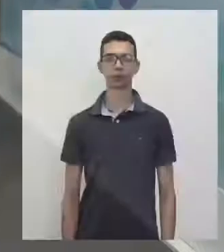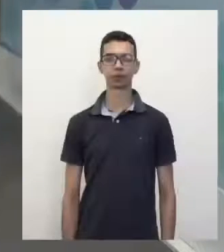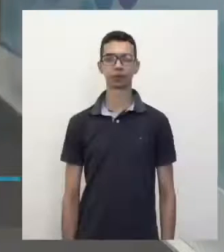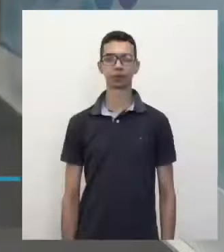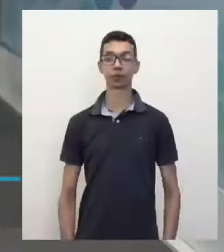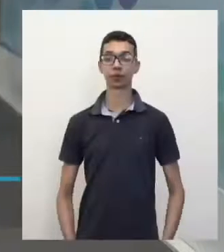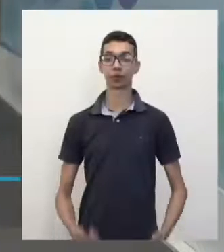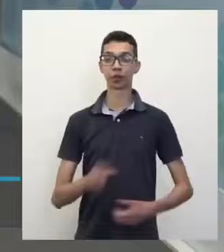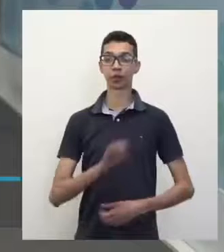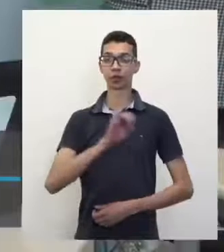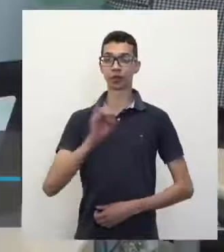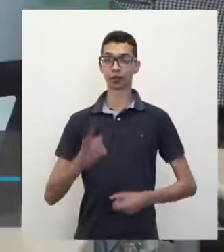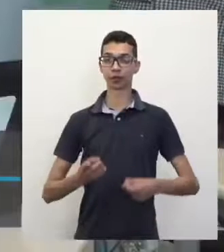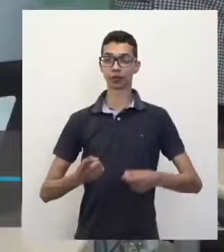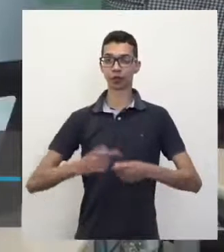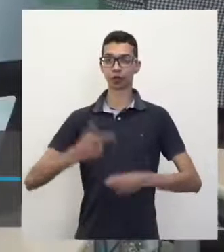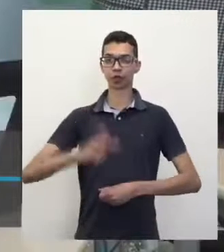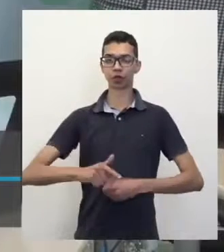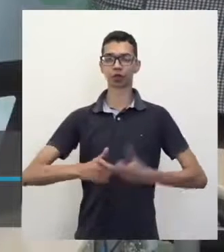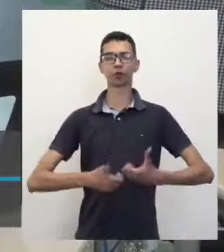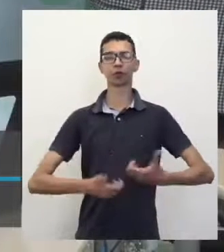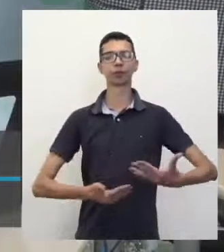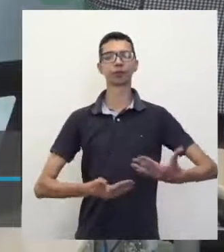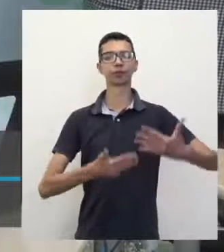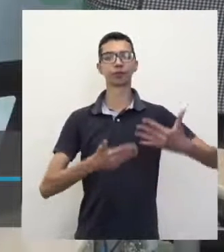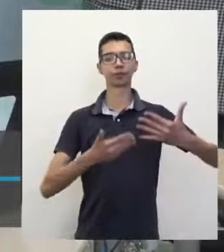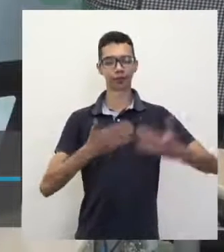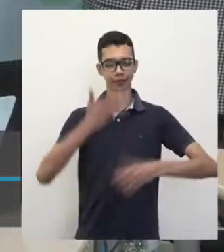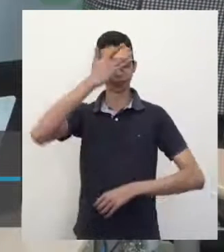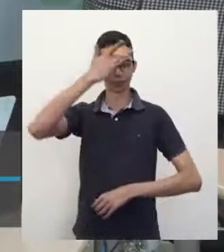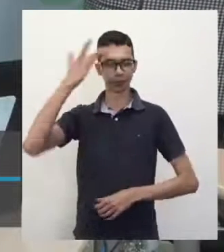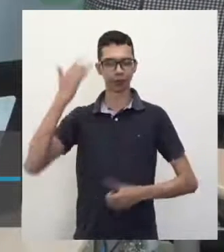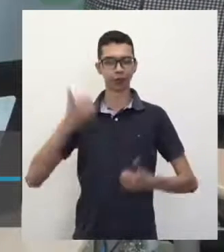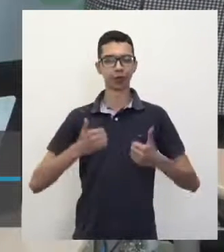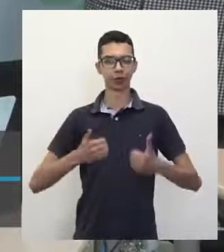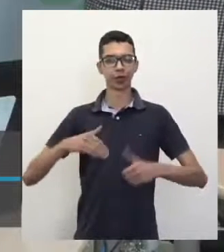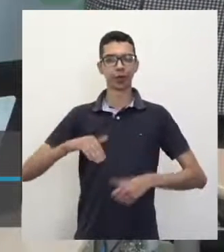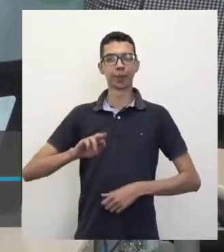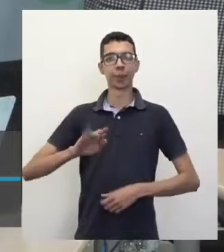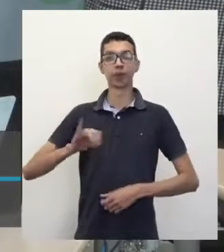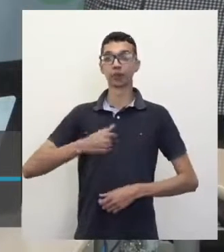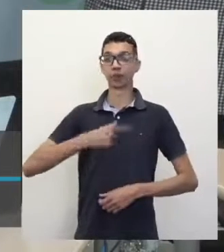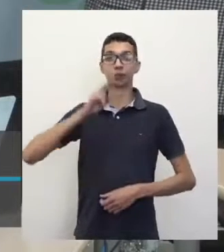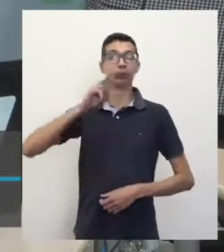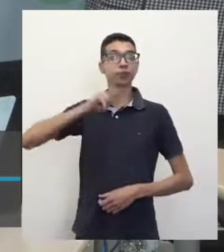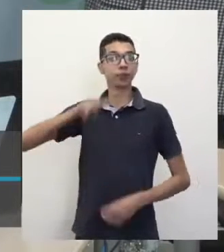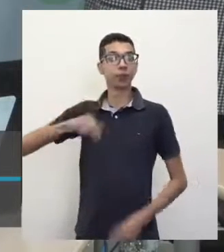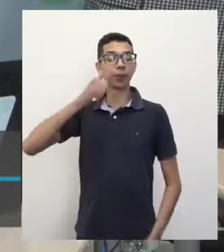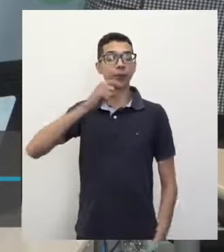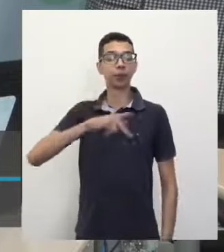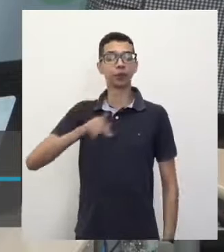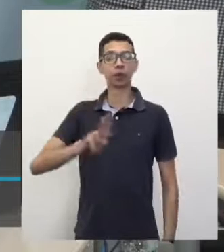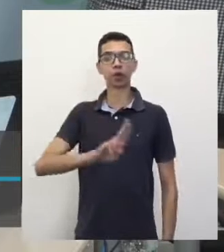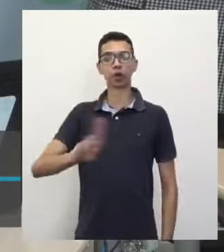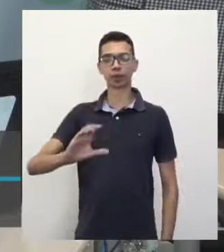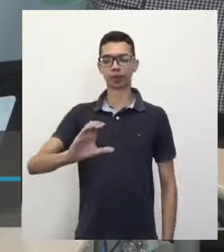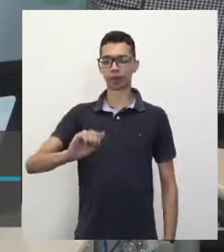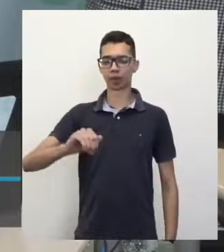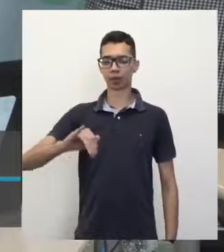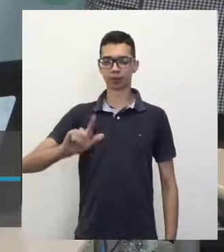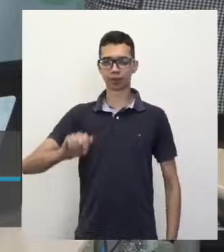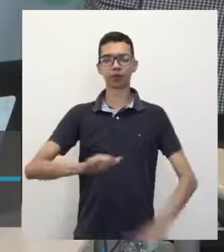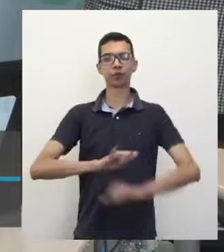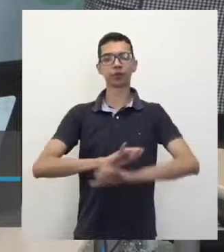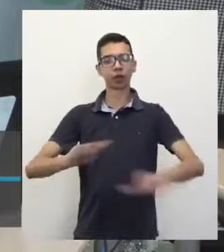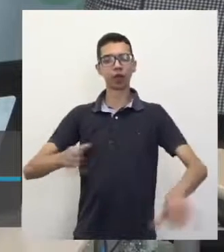Olá, retornamos aqui com as interações do pessoal, o Márcia, tá? Vou ler algumas aqui, ó. A professora Camila, ela diz assim, ó, bom dia. A